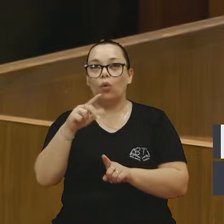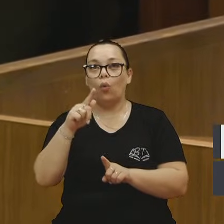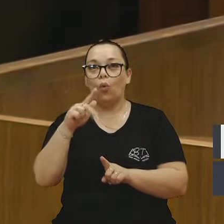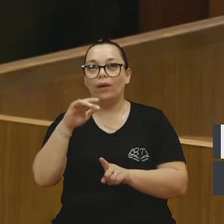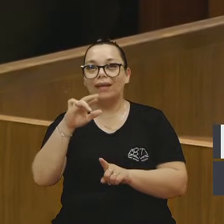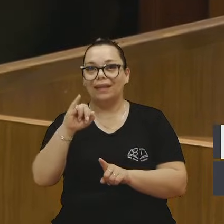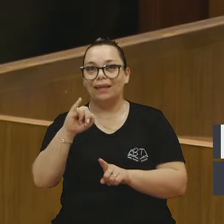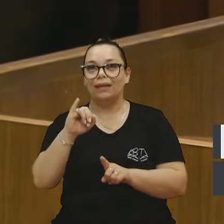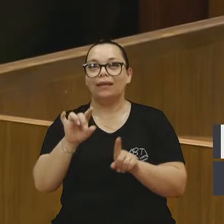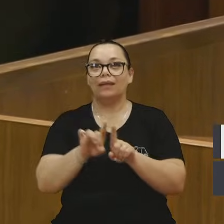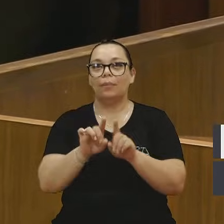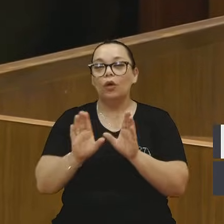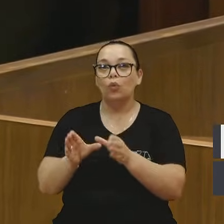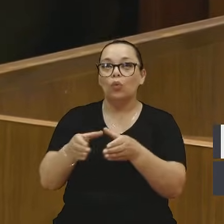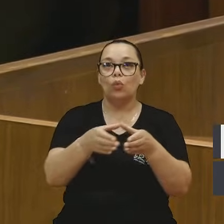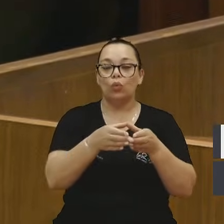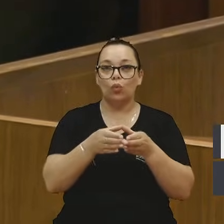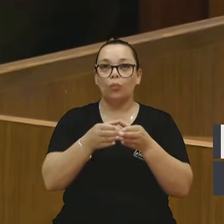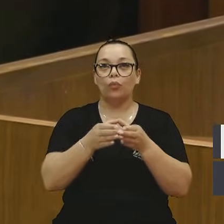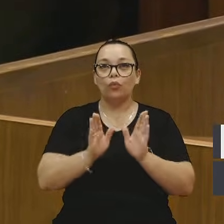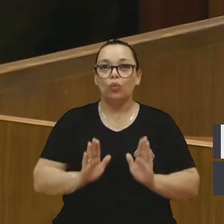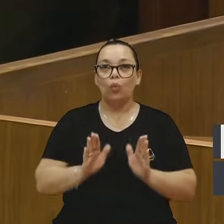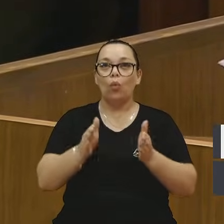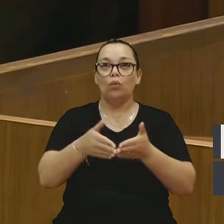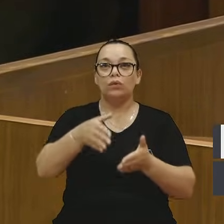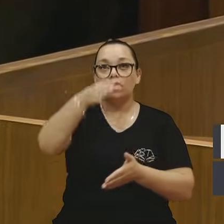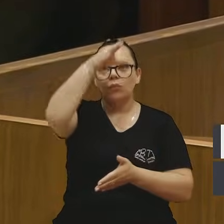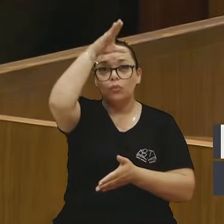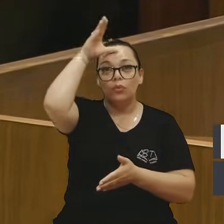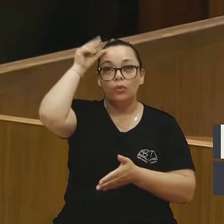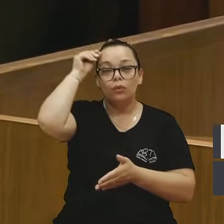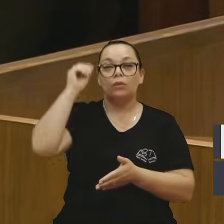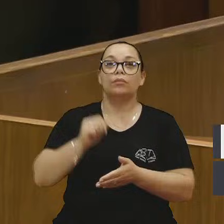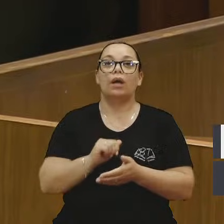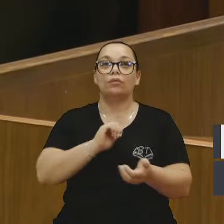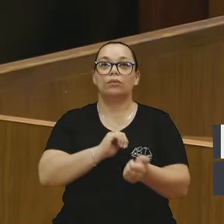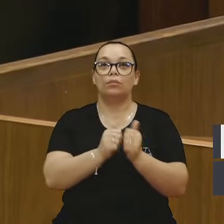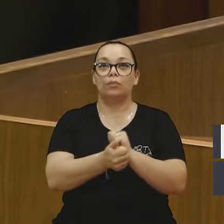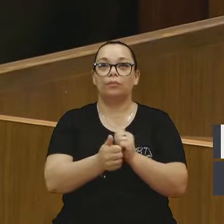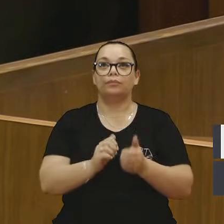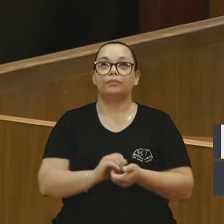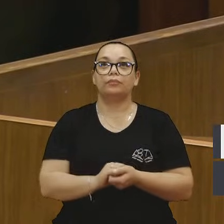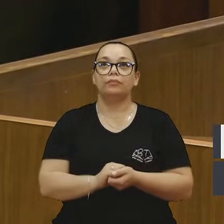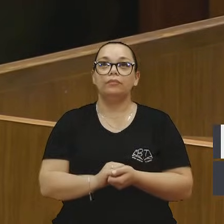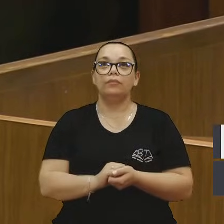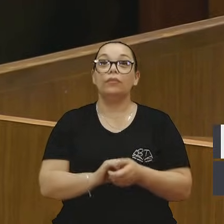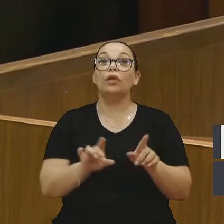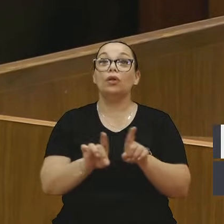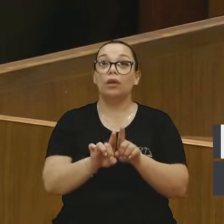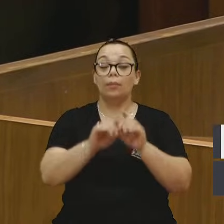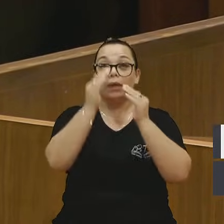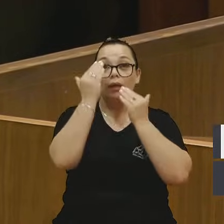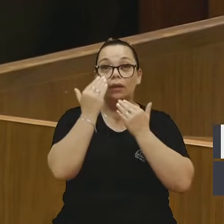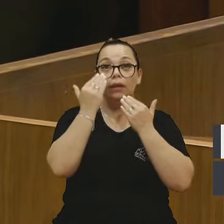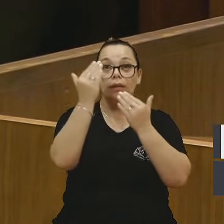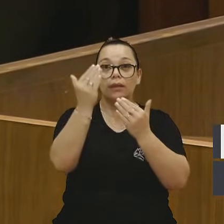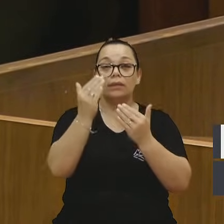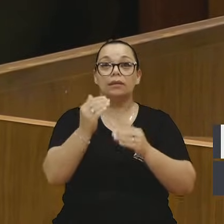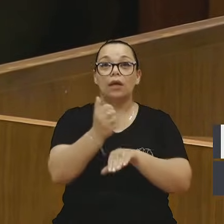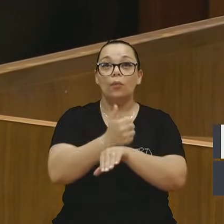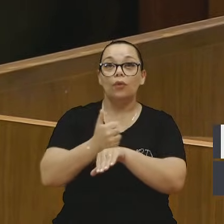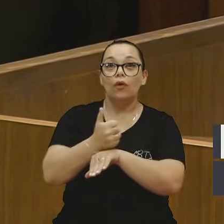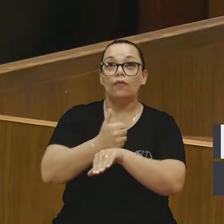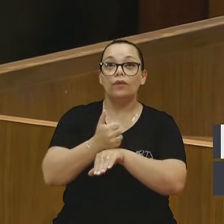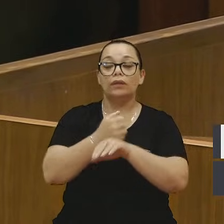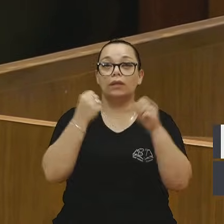são os integrantes, então, do Conselho Municipal de Desporto. Gostaríamos também de agradecer os profissionais